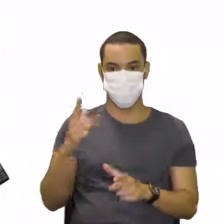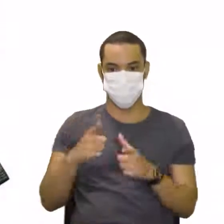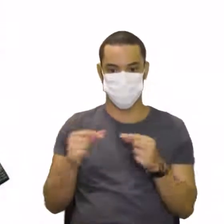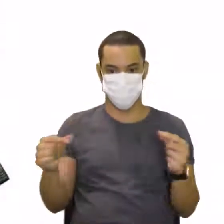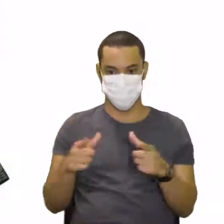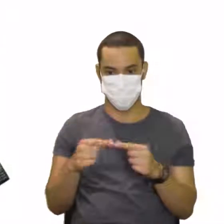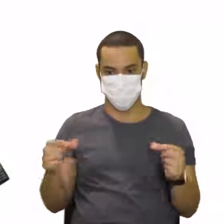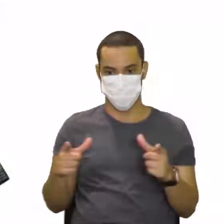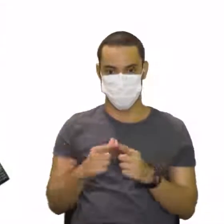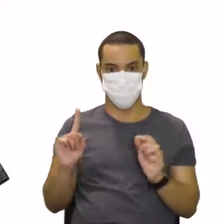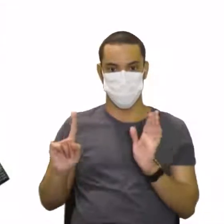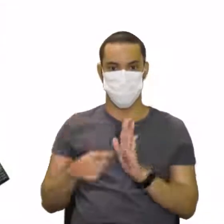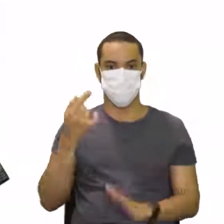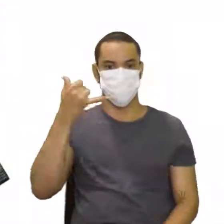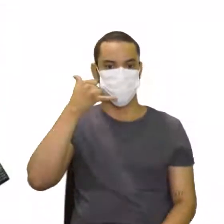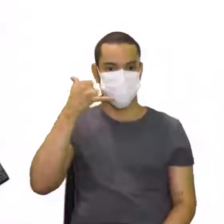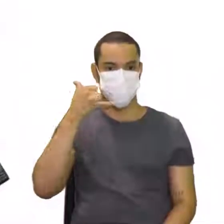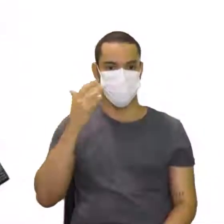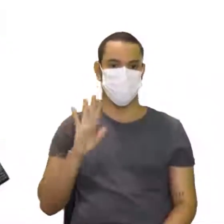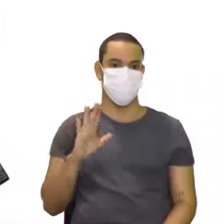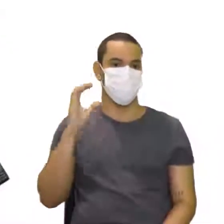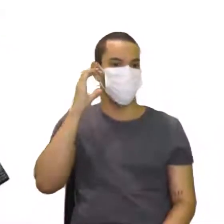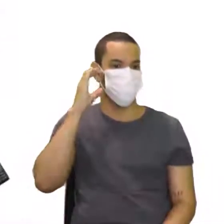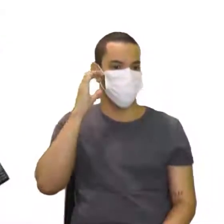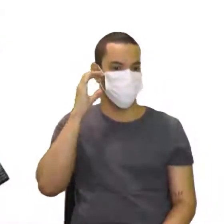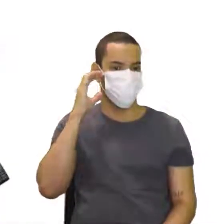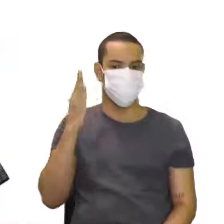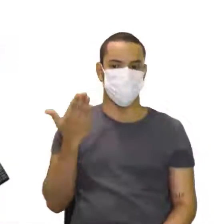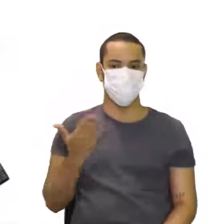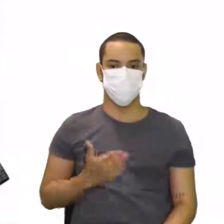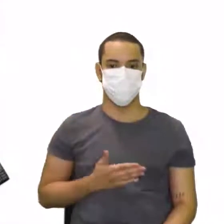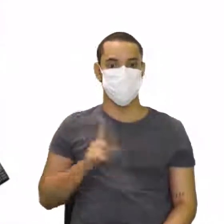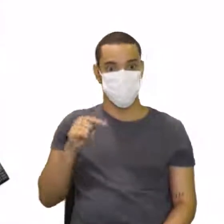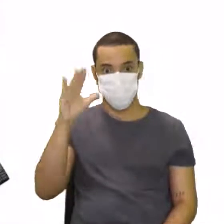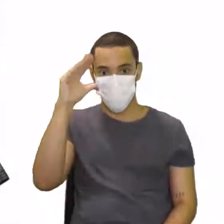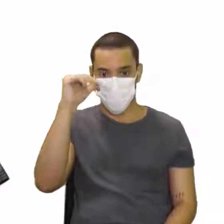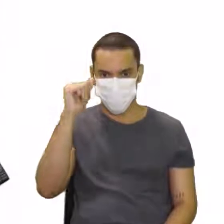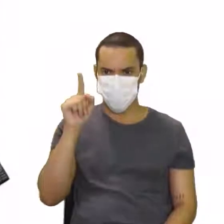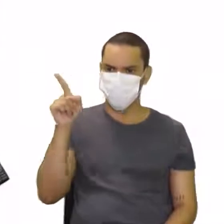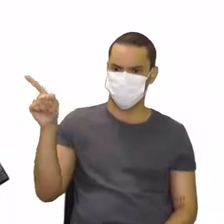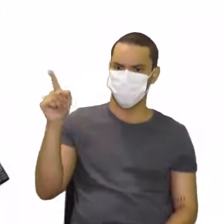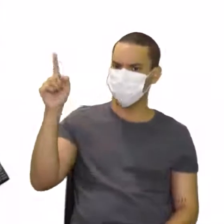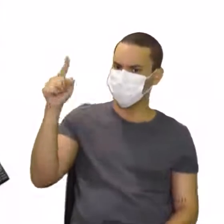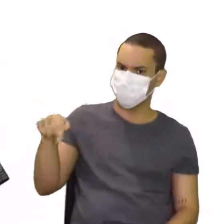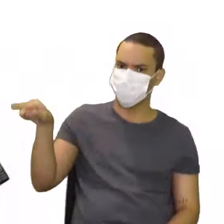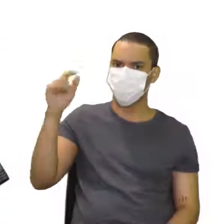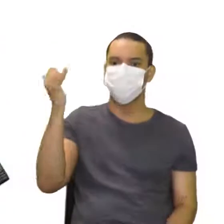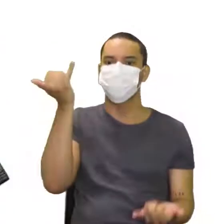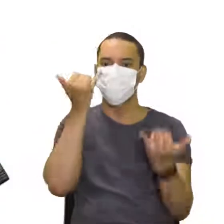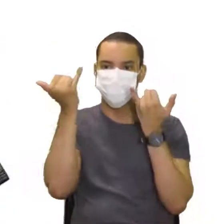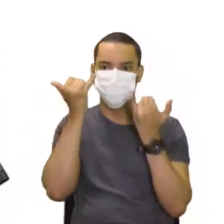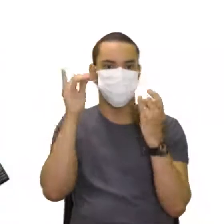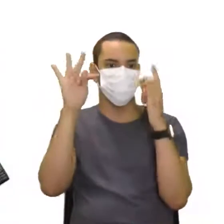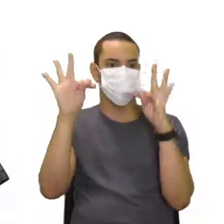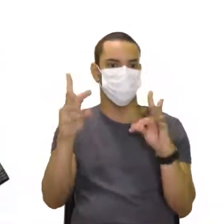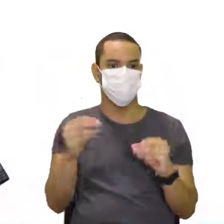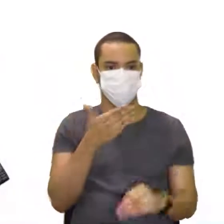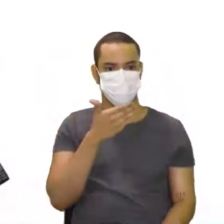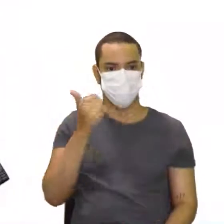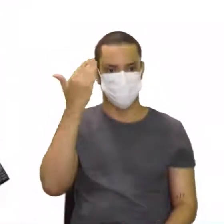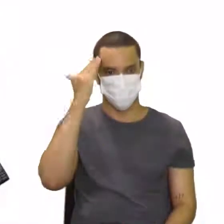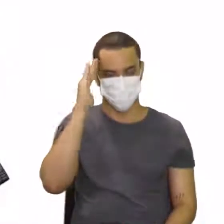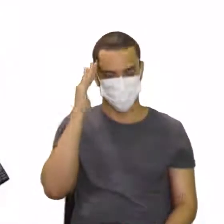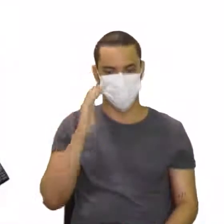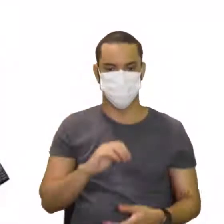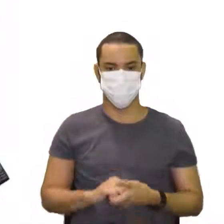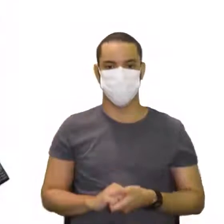a telefonia móvel, tá? Então, quem tiver curiosidade é só dar uma olhada aqui na linha do tempo para poder entender isso daí melhor. Bom,